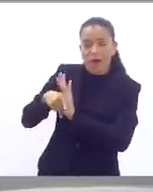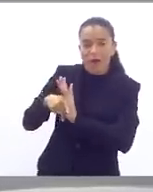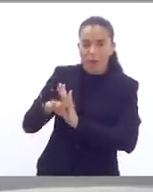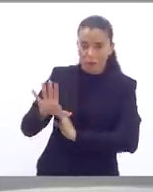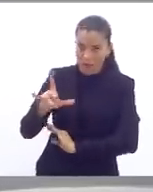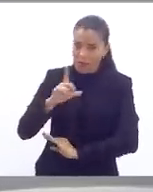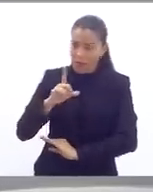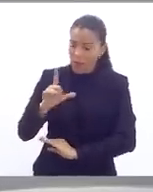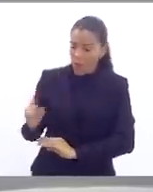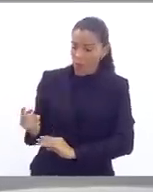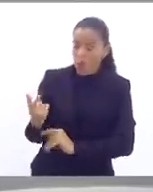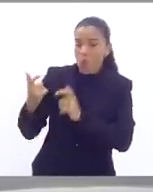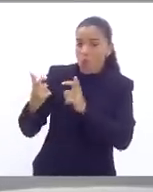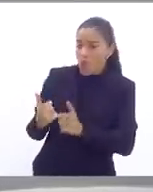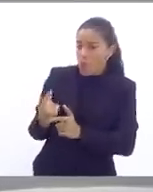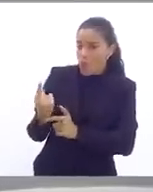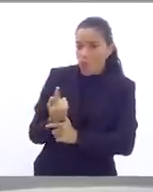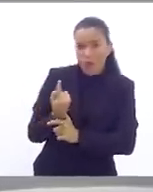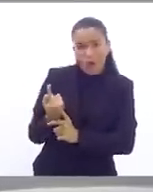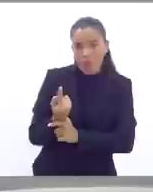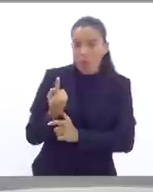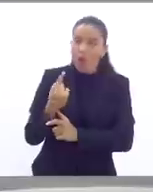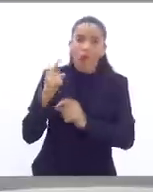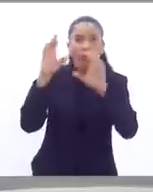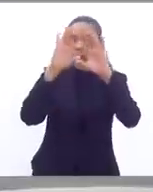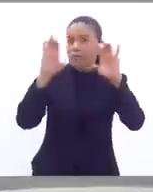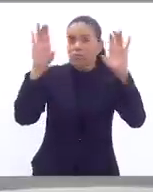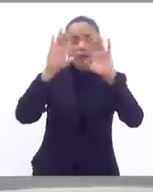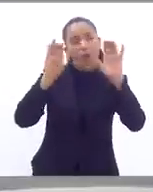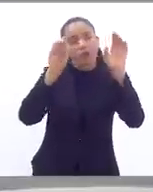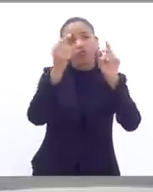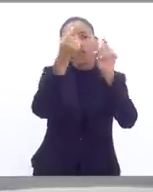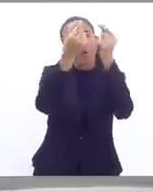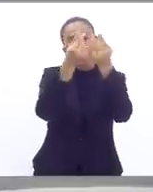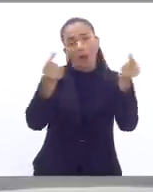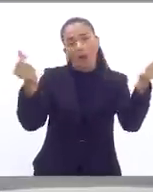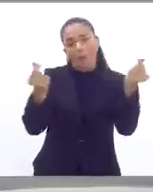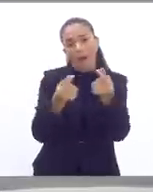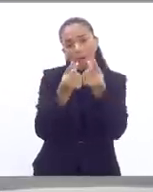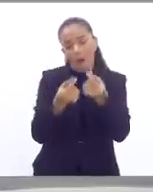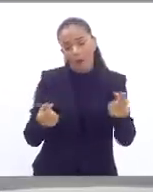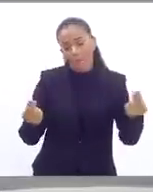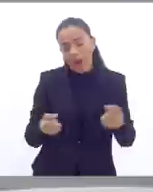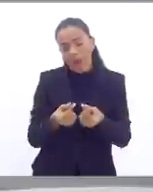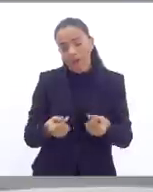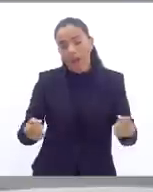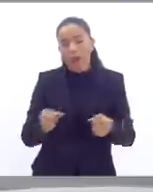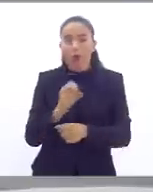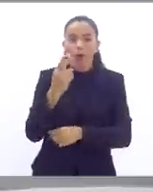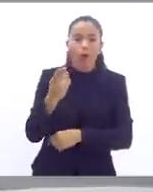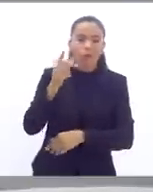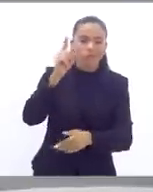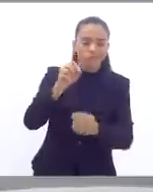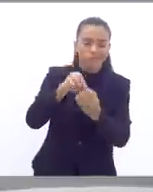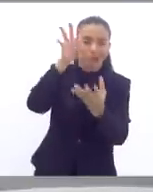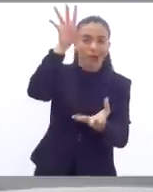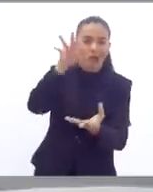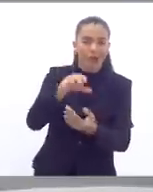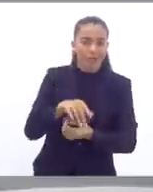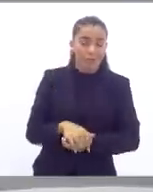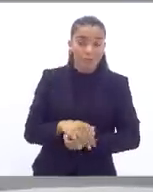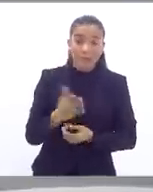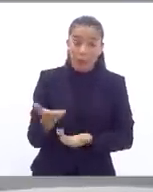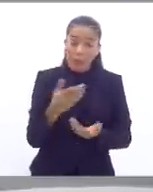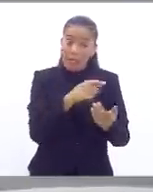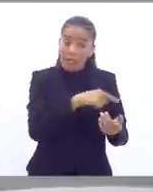vem de uma caixa única não vem do céu nem vem de uma varinha mágica né então eles